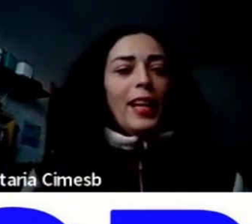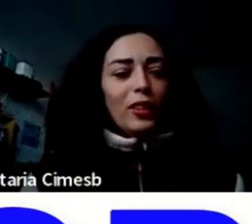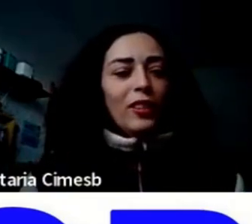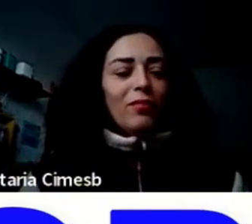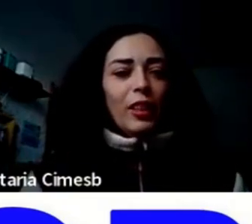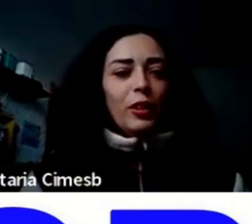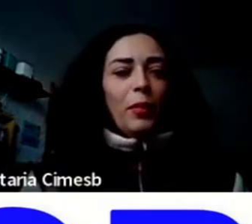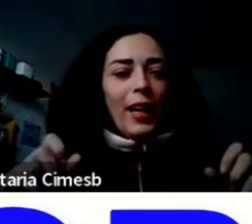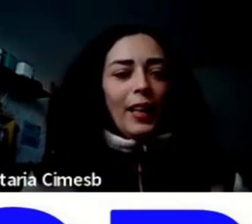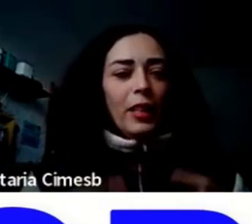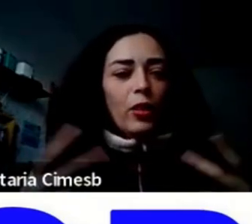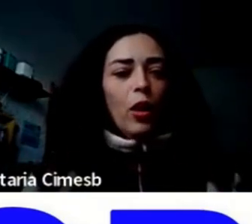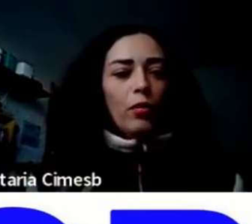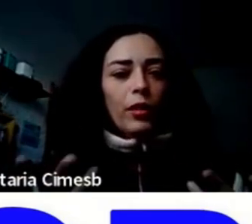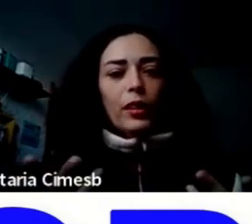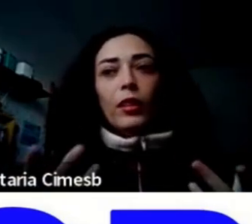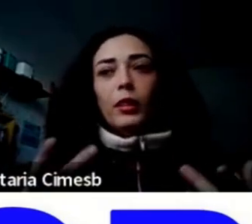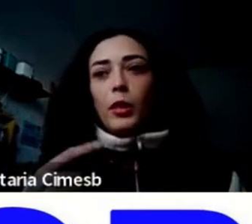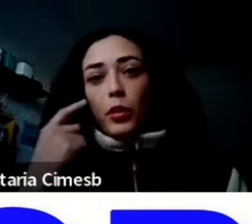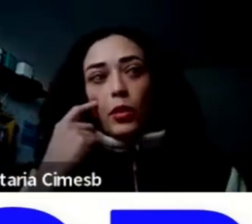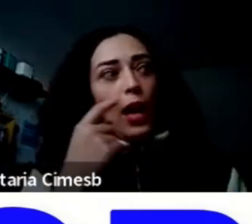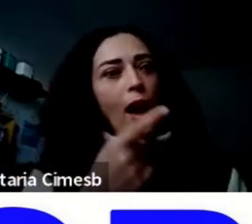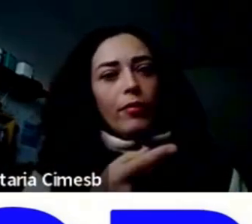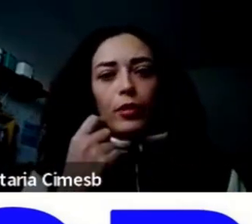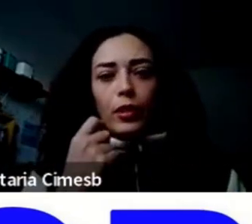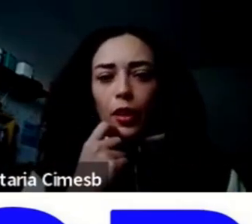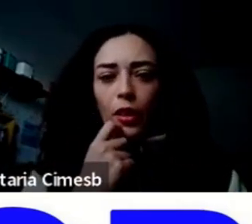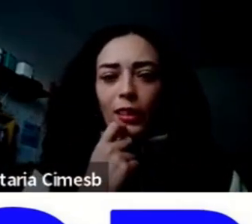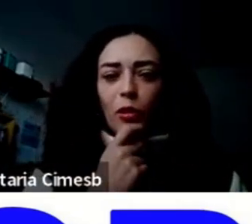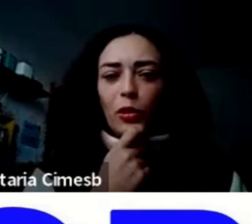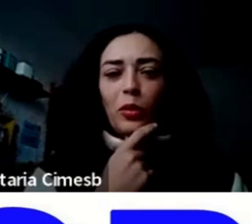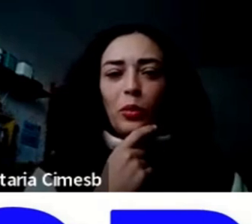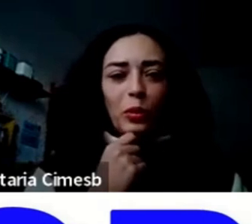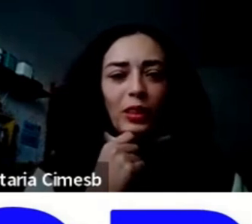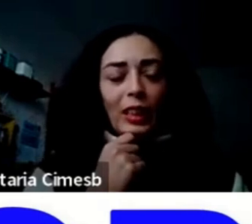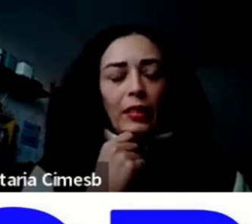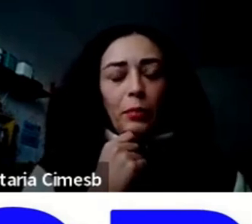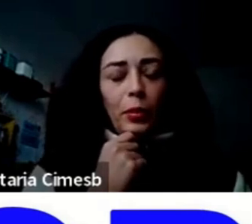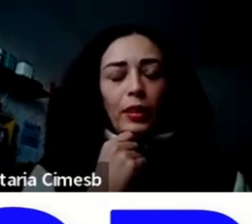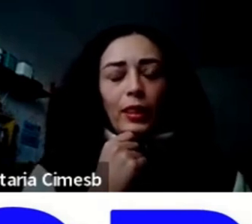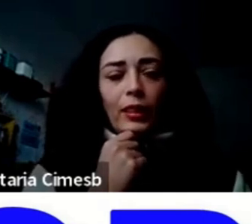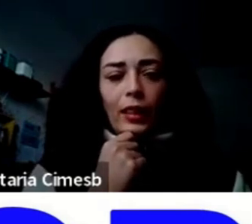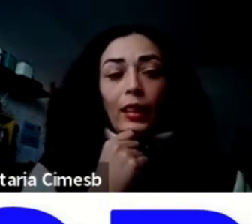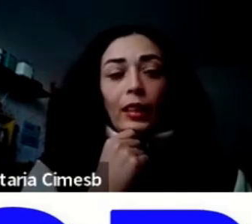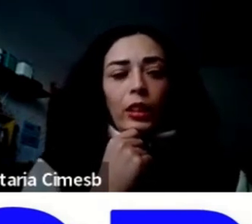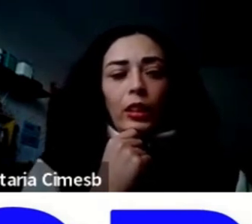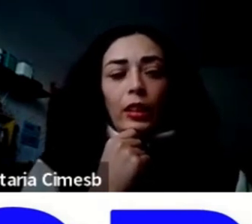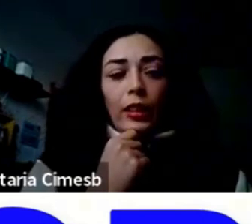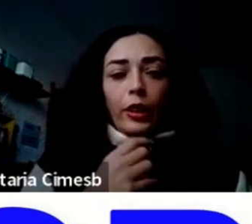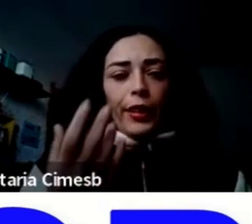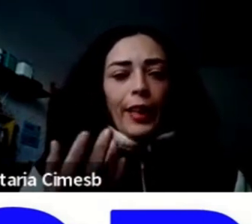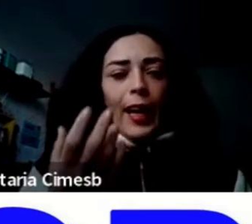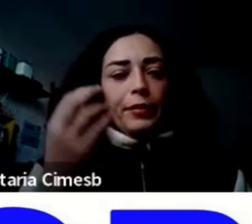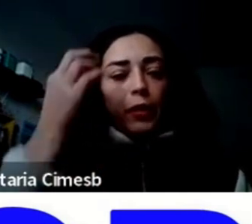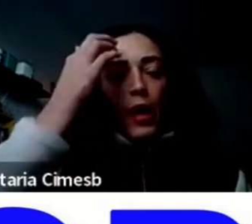o ambiente, dando uma cara mais nova. Então as pessoas olhavam, curiosas, os alunos. Então essa importância